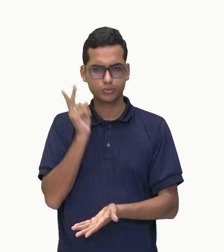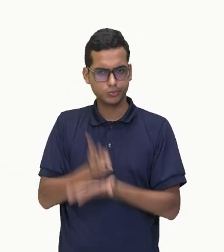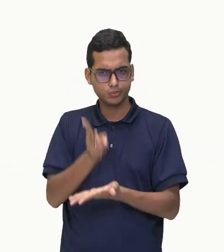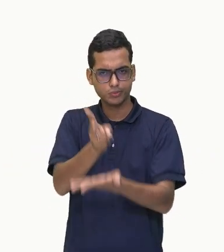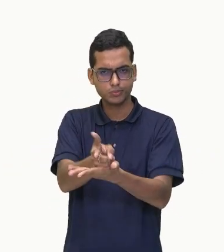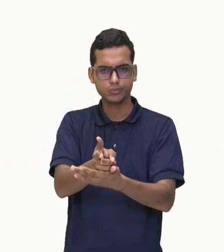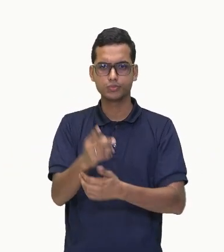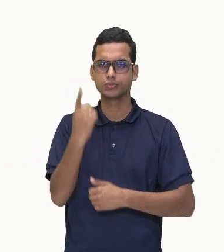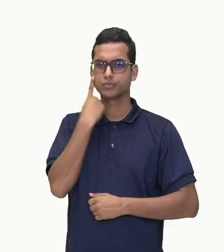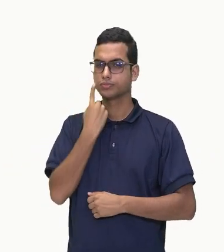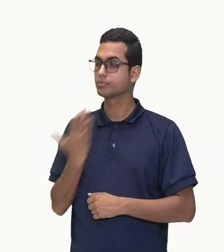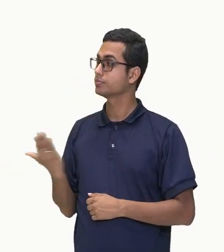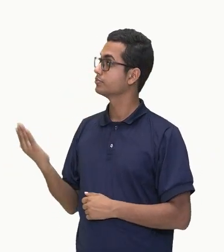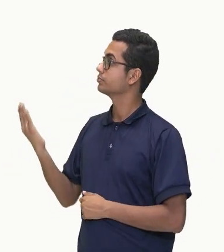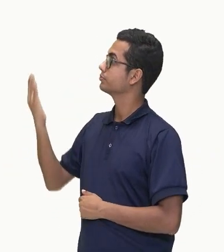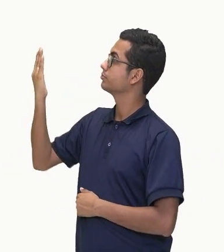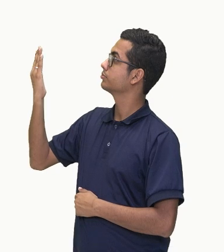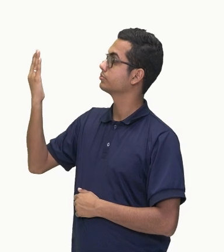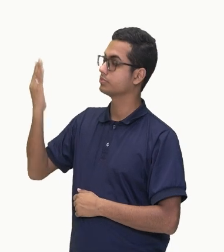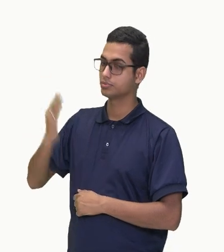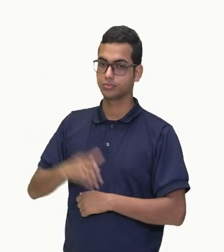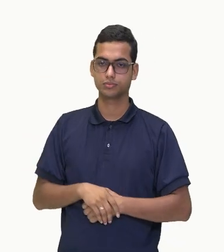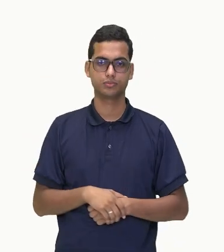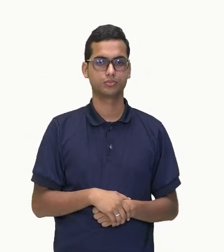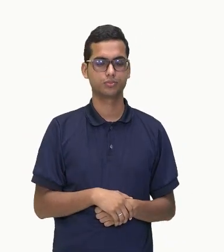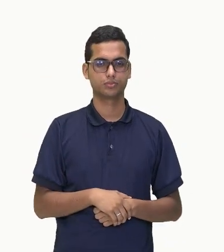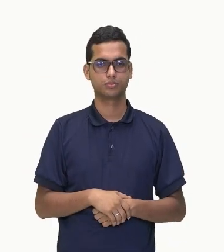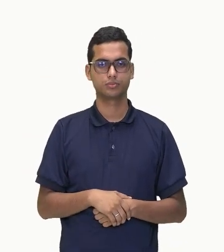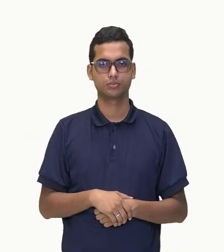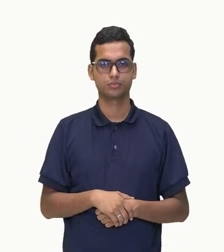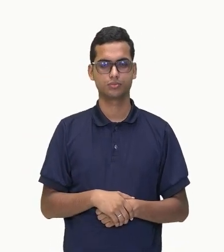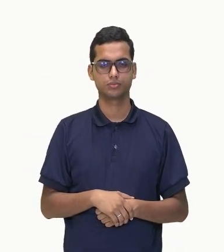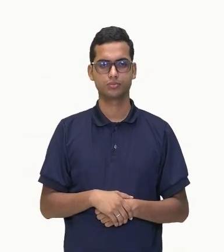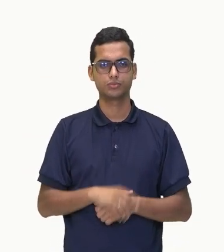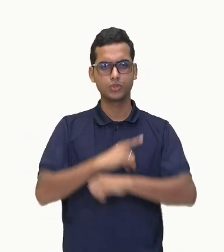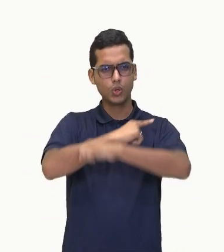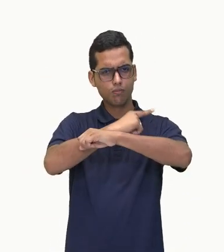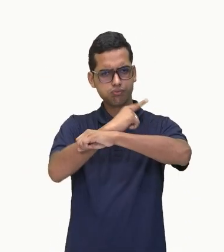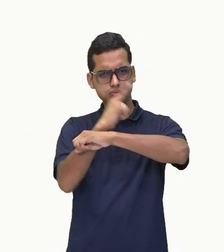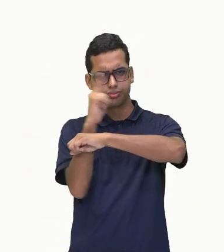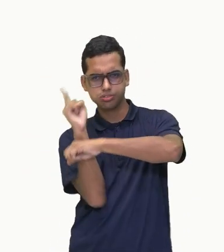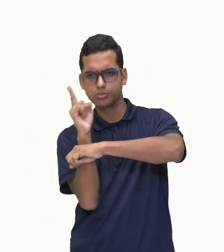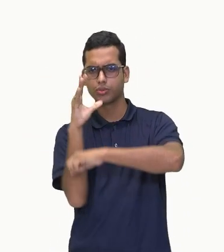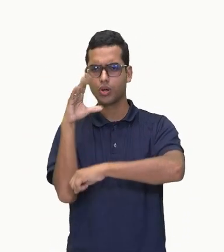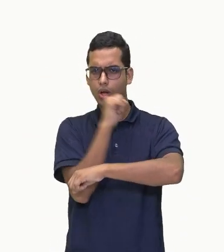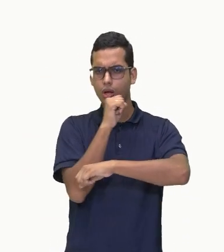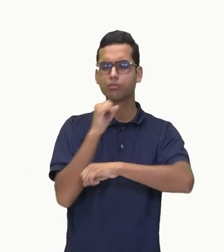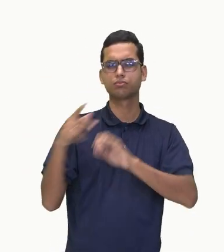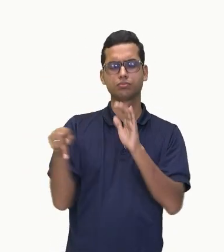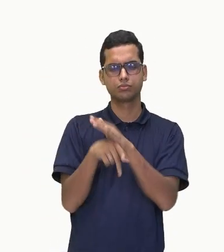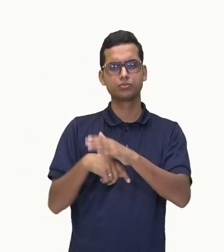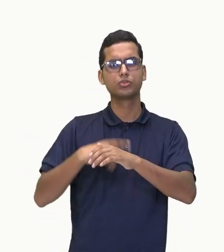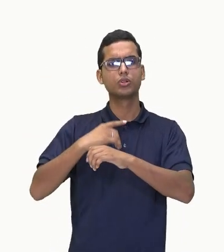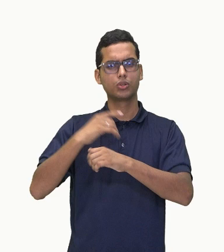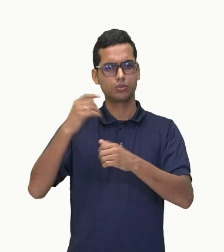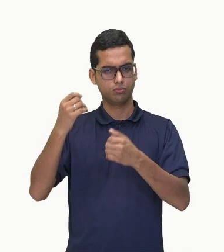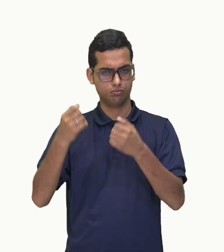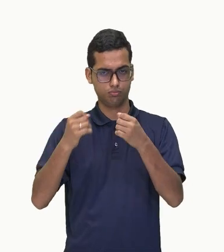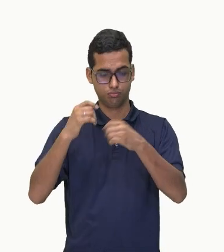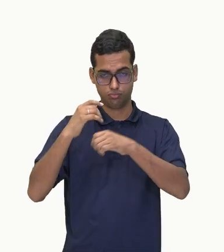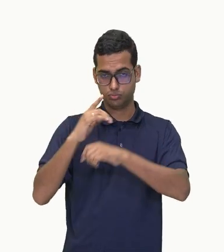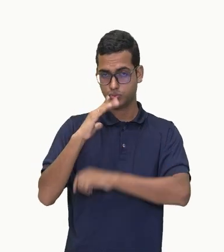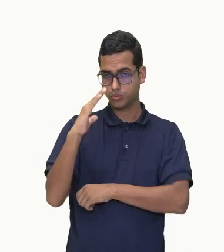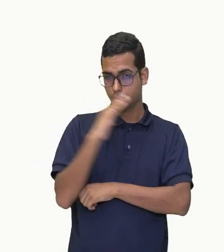tem aqui, ó. Em linha reta, uma velocidade, ela é constante,